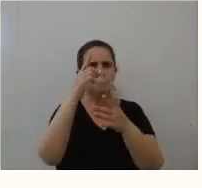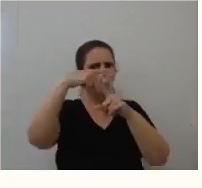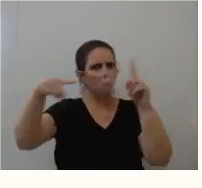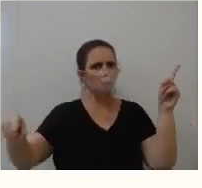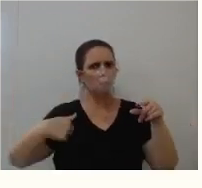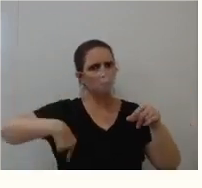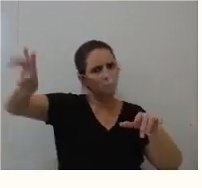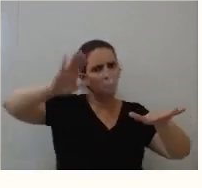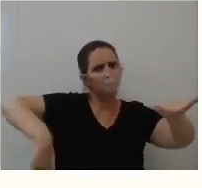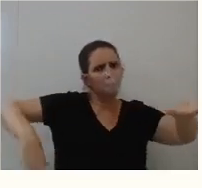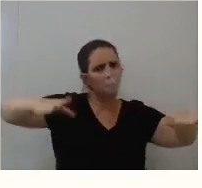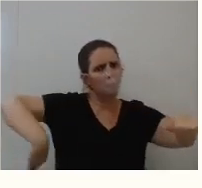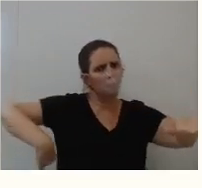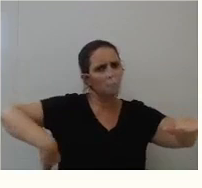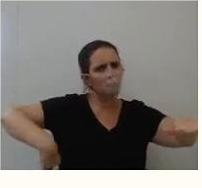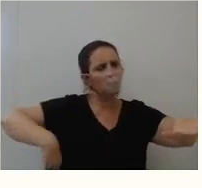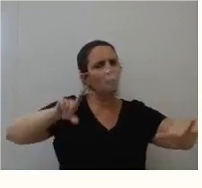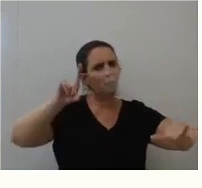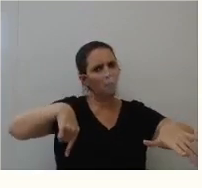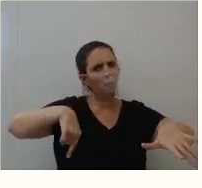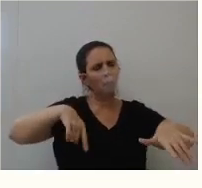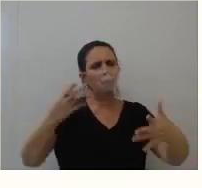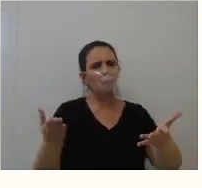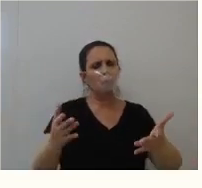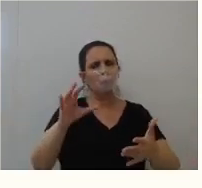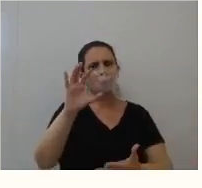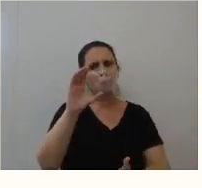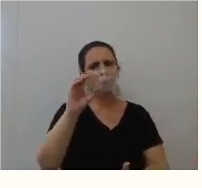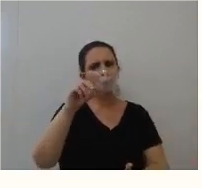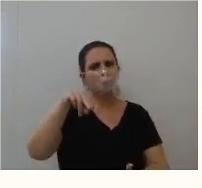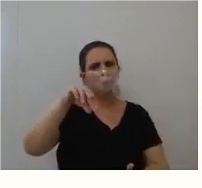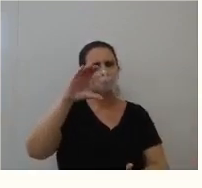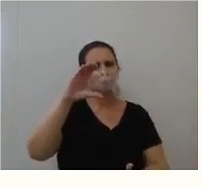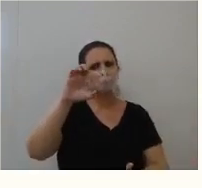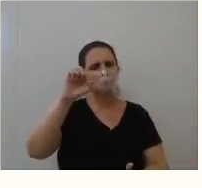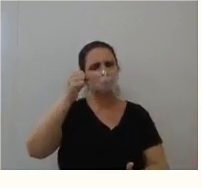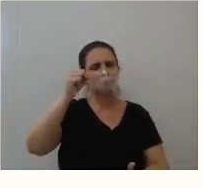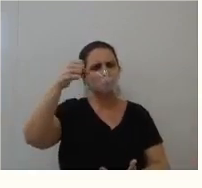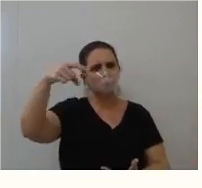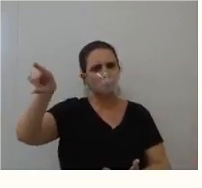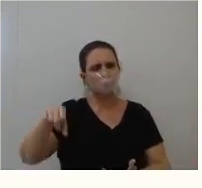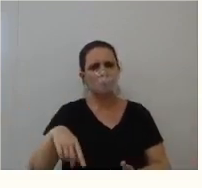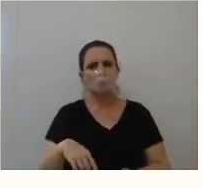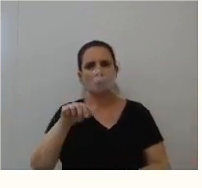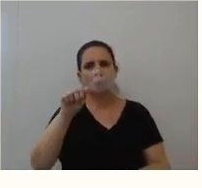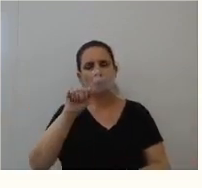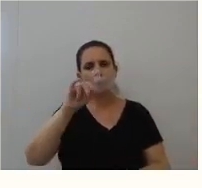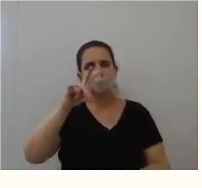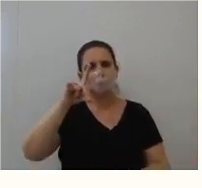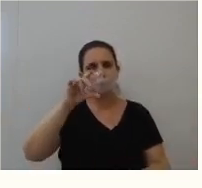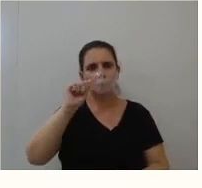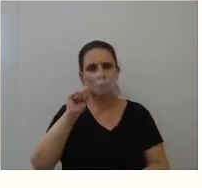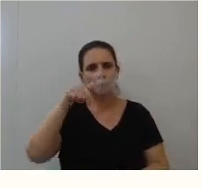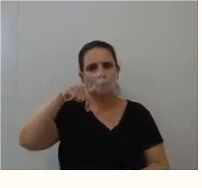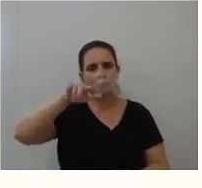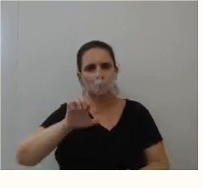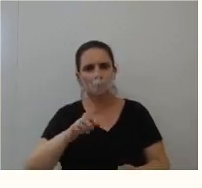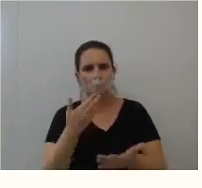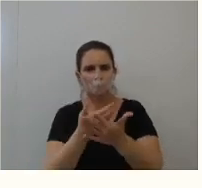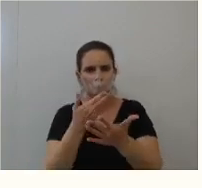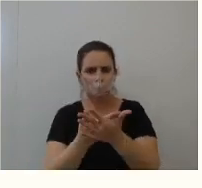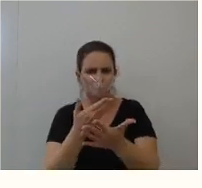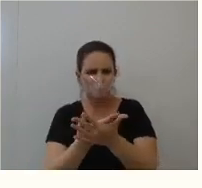à praia. É uma concessão. Ainda que tenha estudado